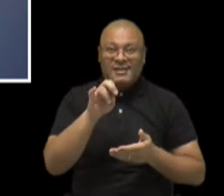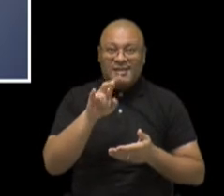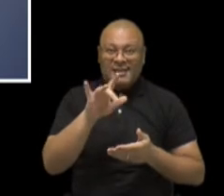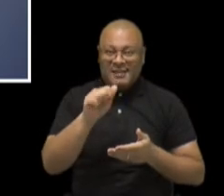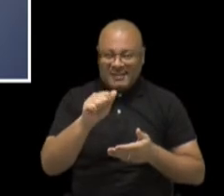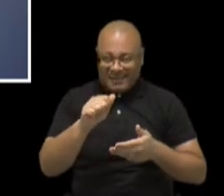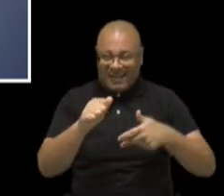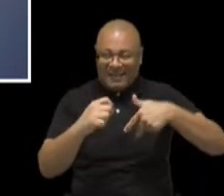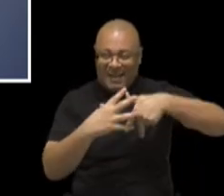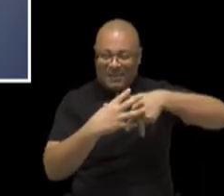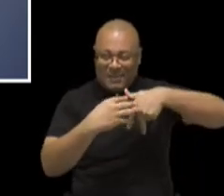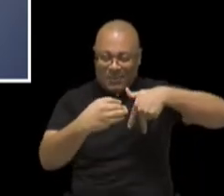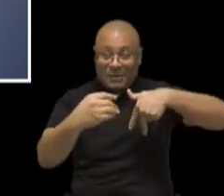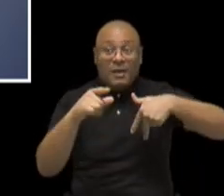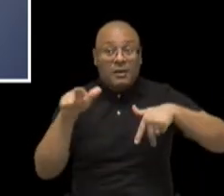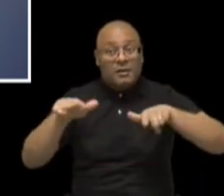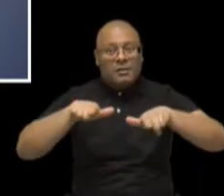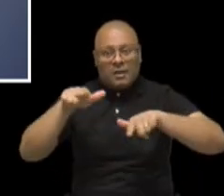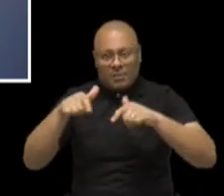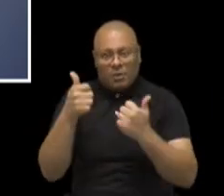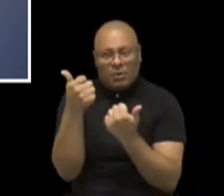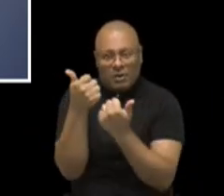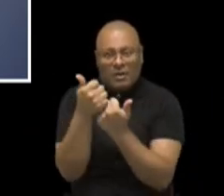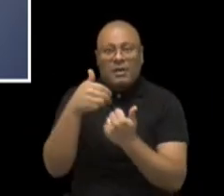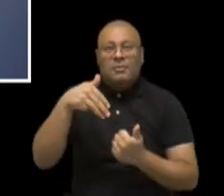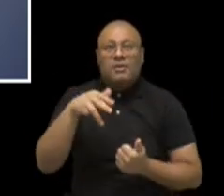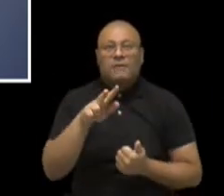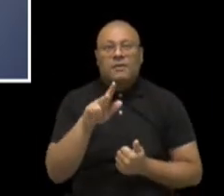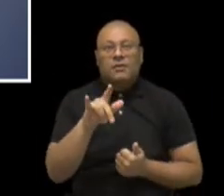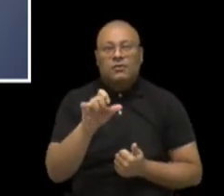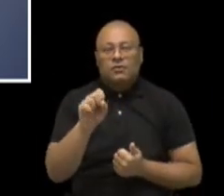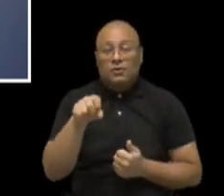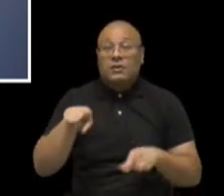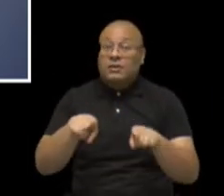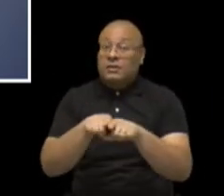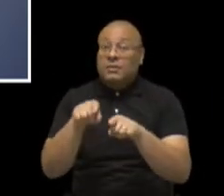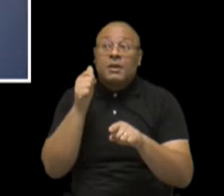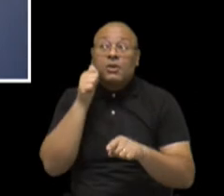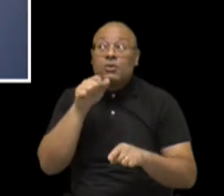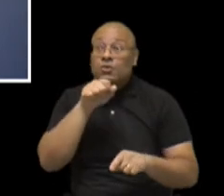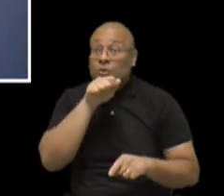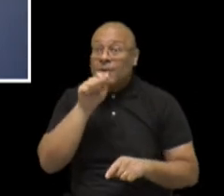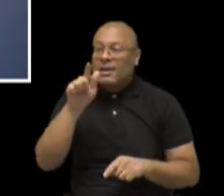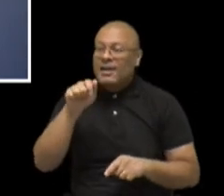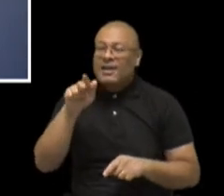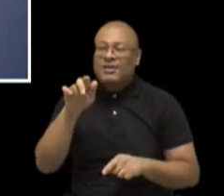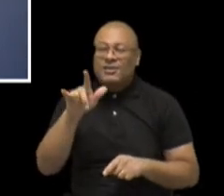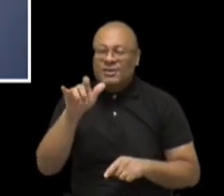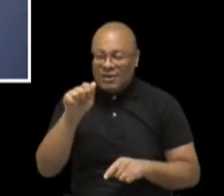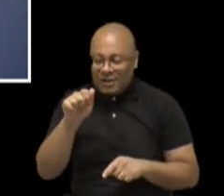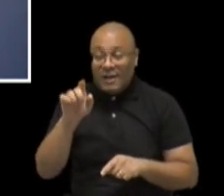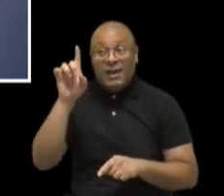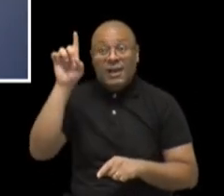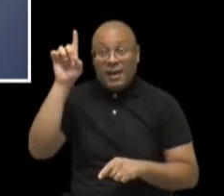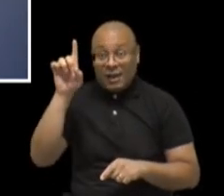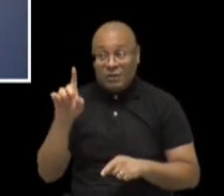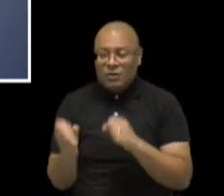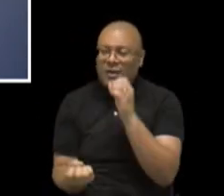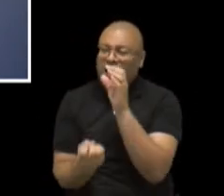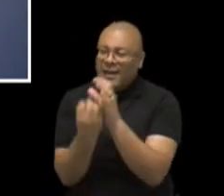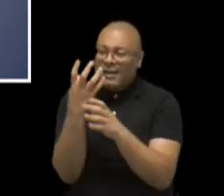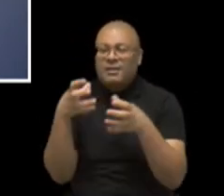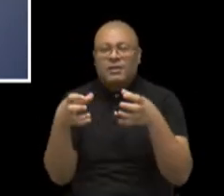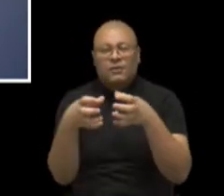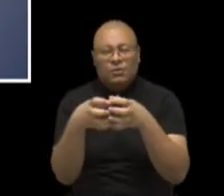Margherita trabalhou como embaixadora da marca MMissoni e como assistente da sua mãe, Angela Missoni, que é diretora criativa do